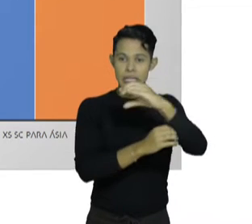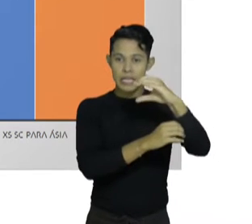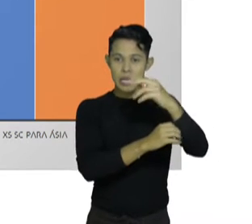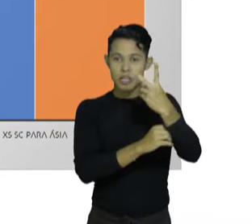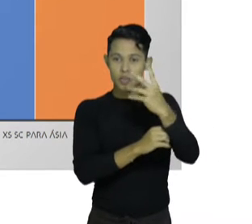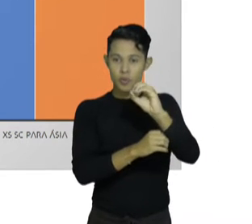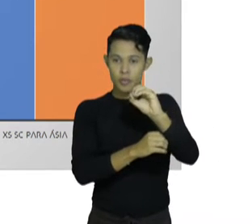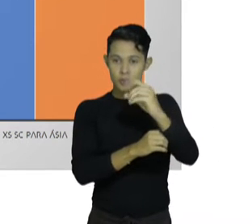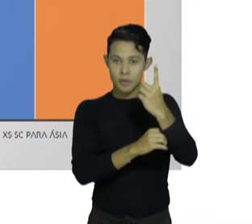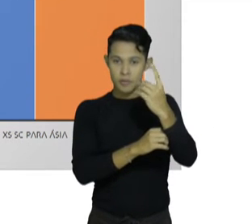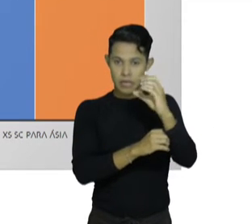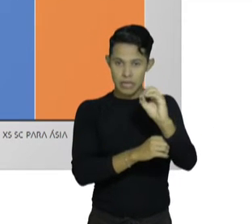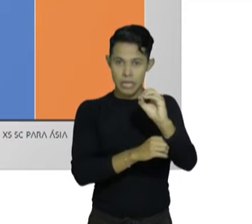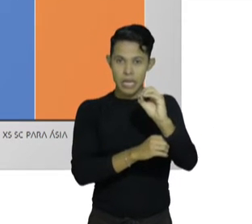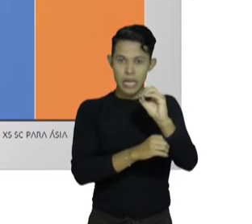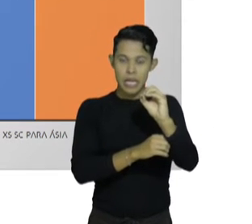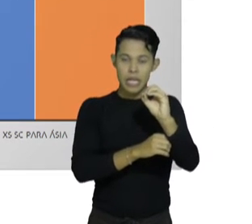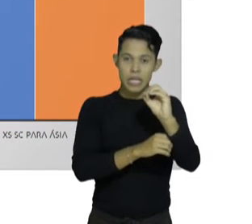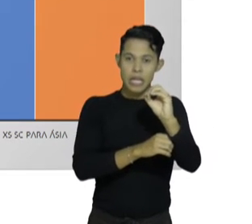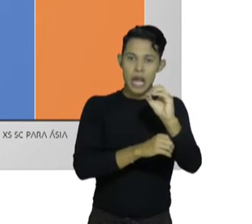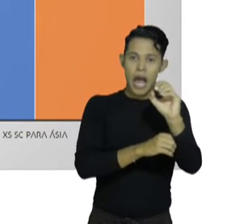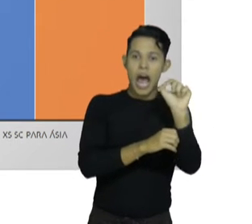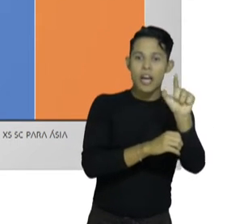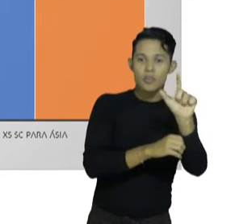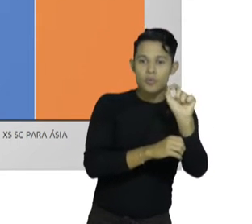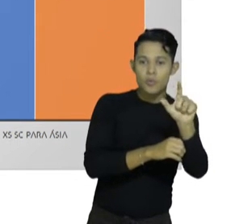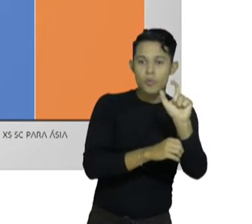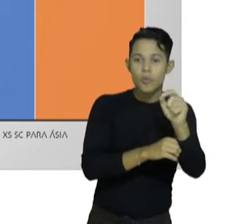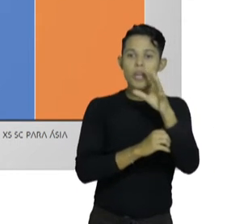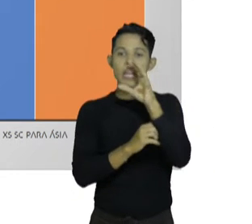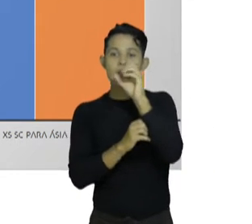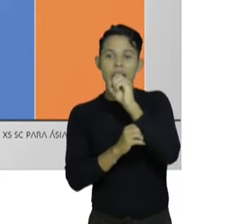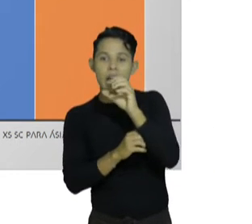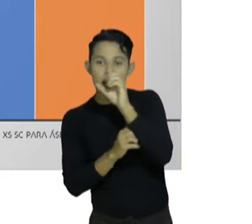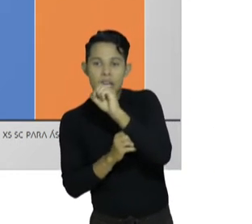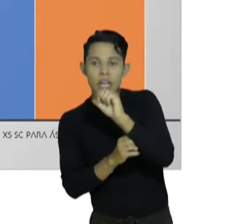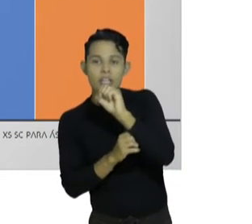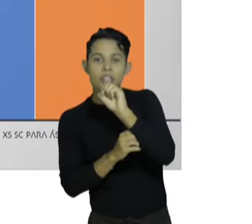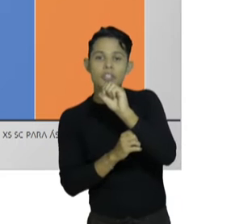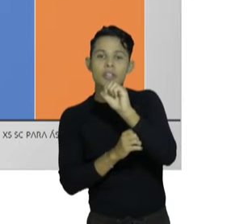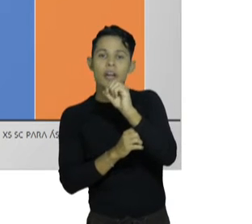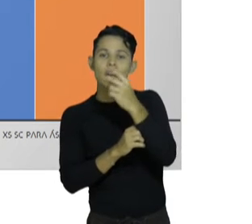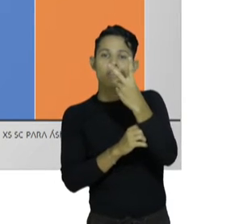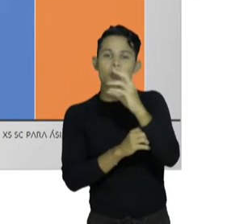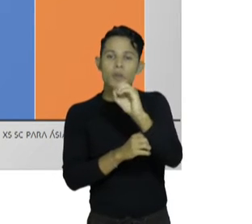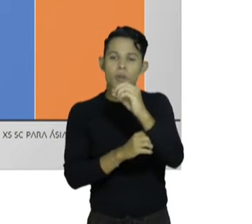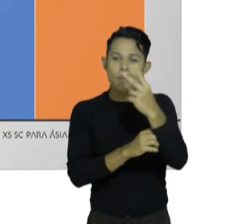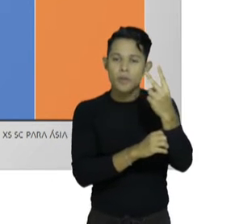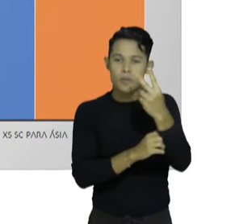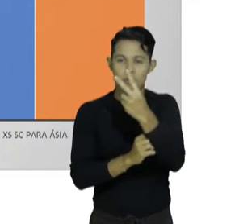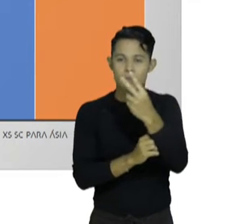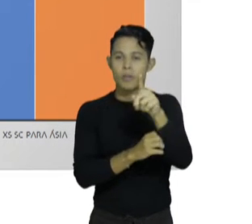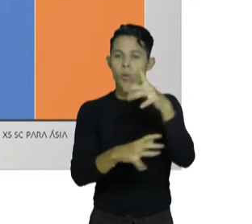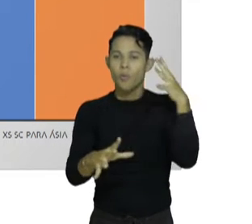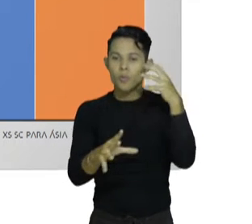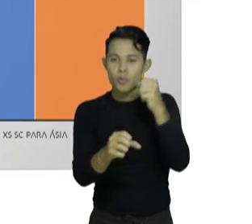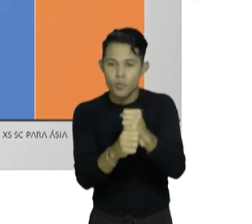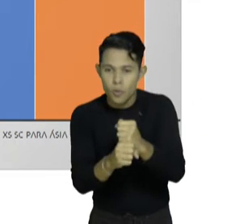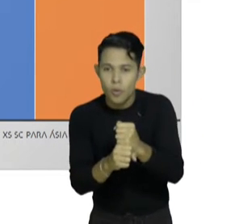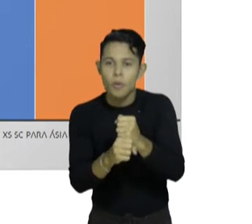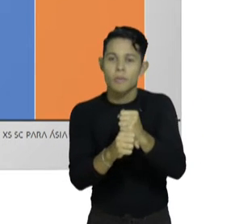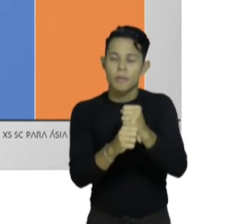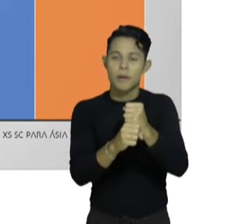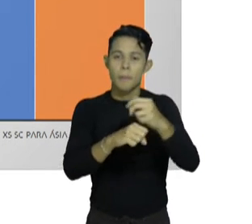em roxo e laranja 2022 subi um ponto percentual as exportações de Santa Catarina no do total exportado por Santa